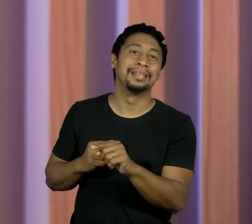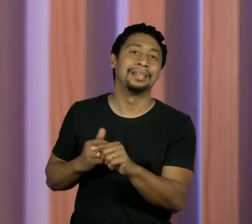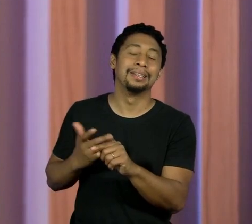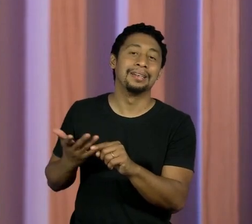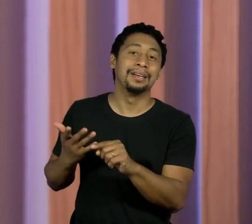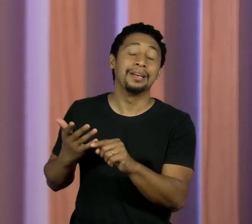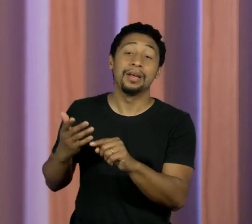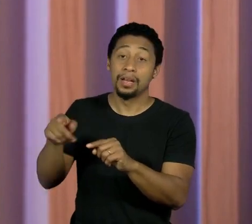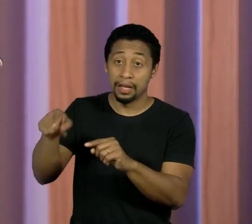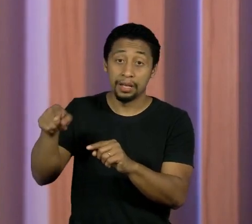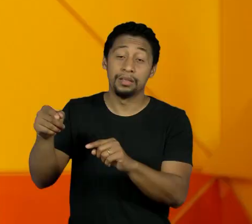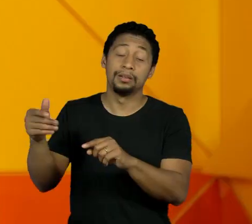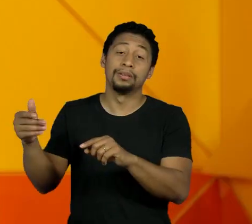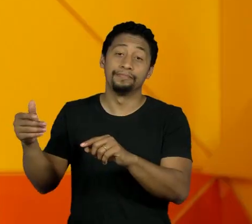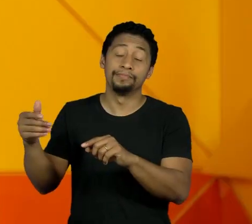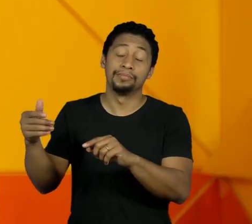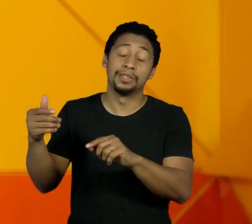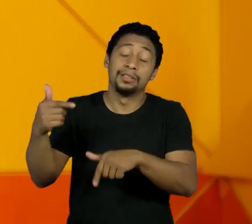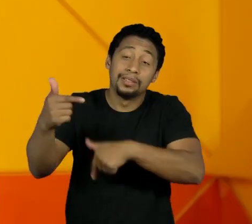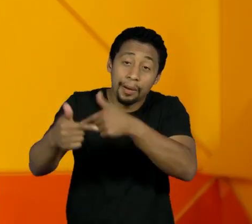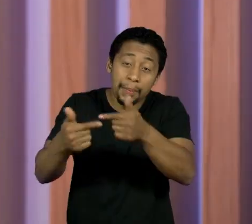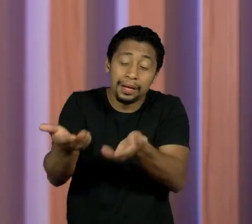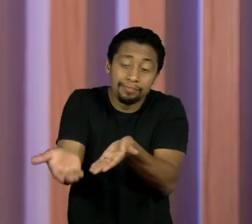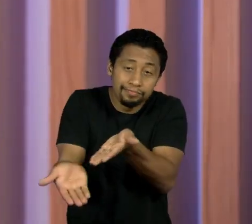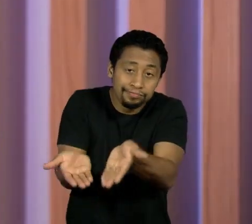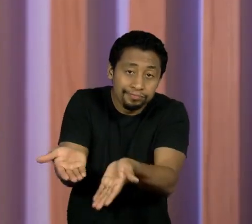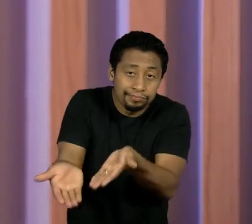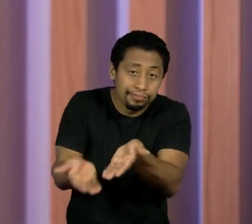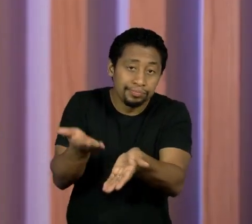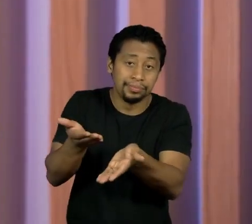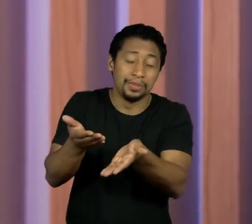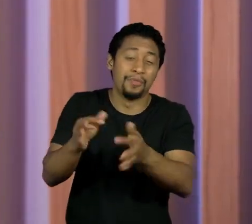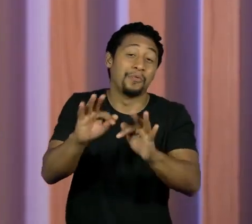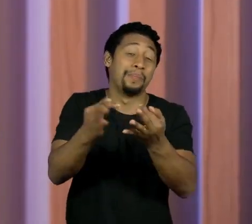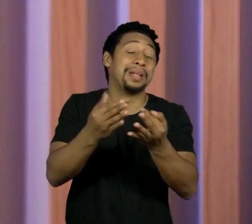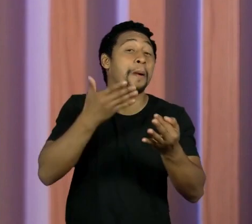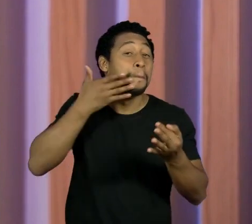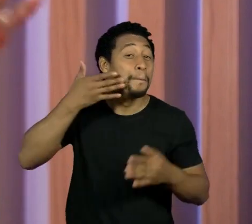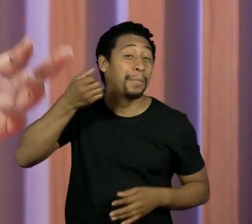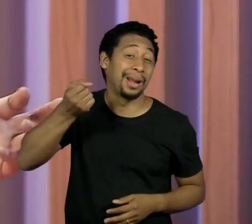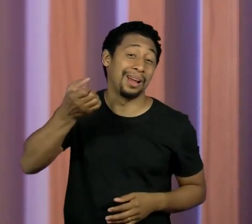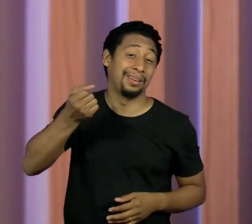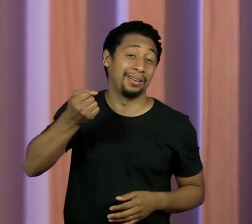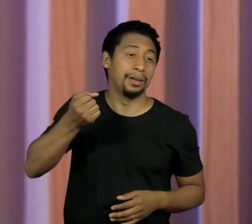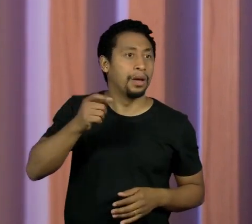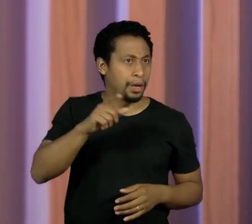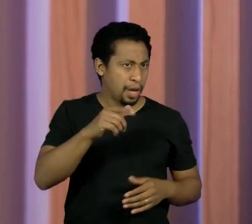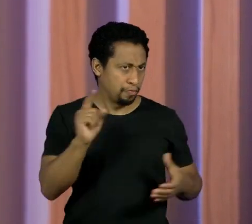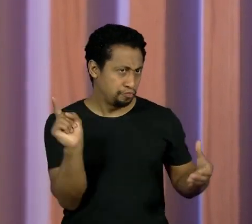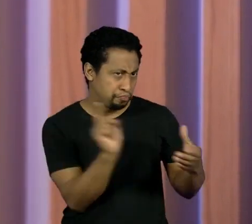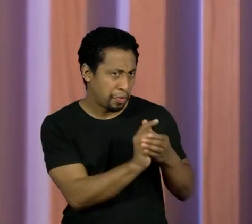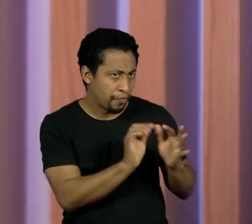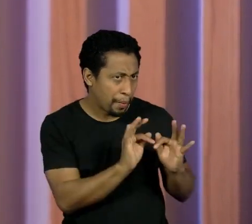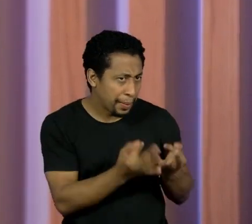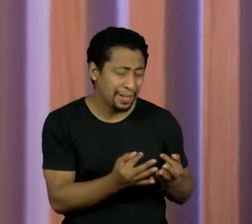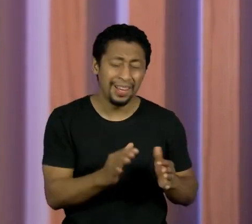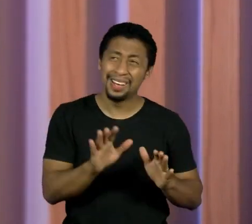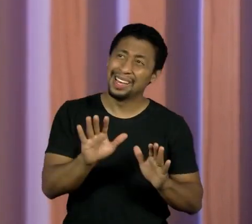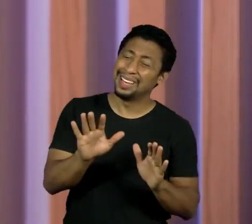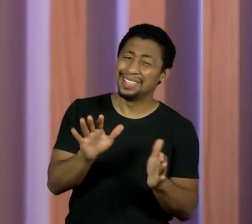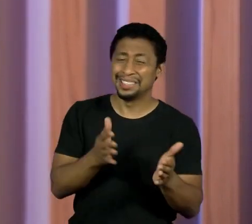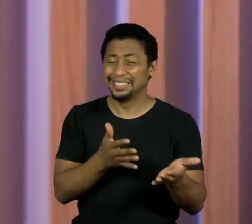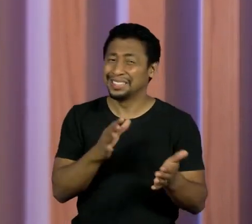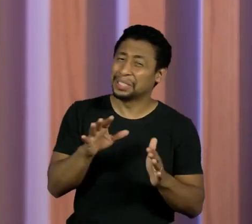famílias brancas. São quase da família. São quase da família, né? Uma pessoa da nossa família, mas que tem